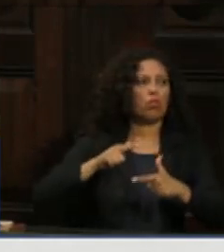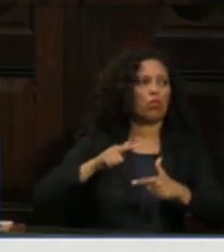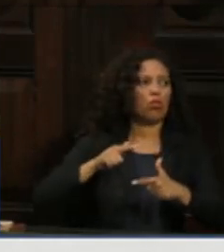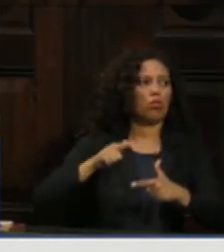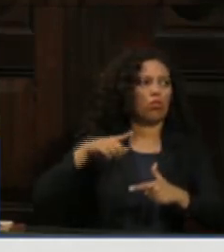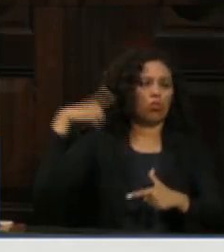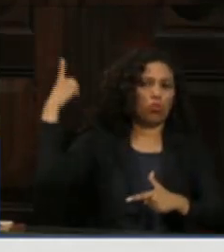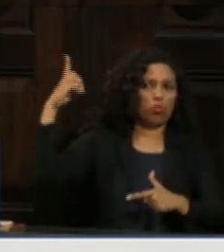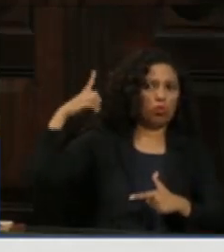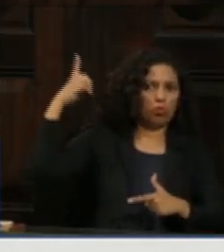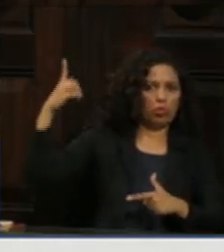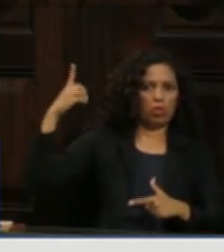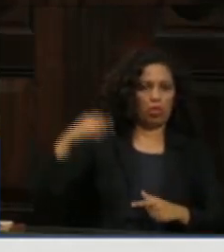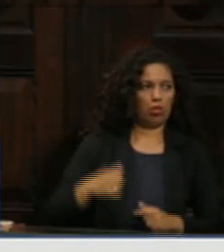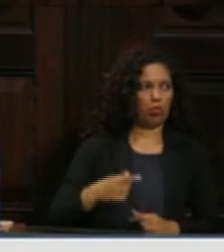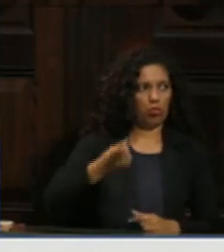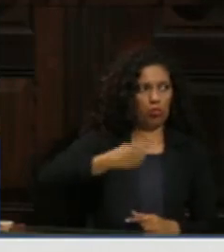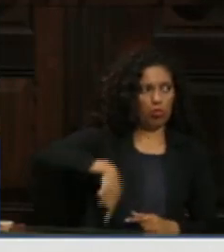pessoal.